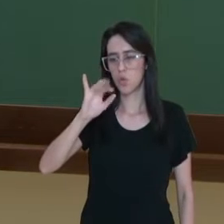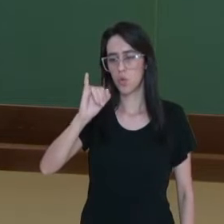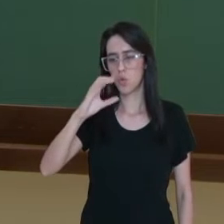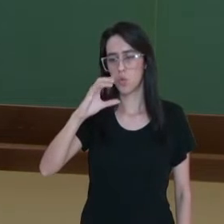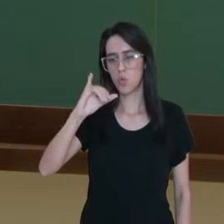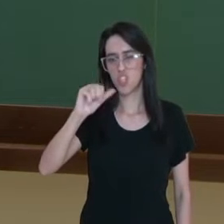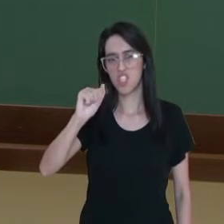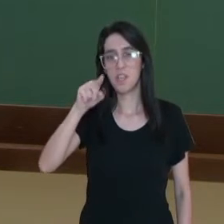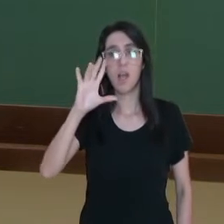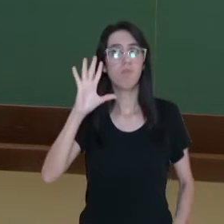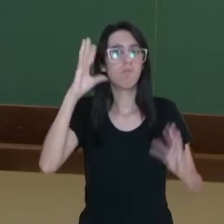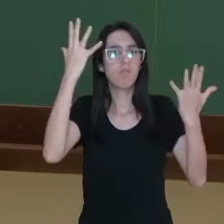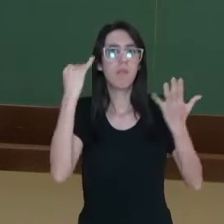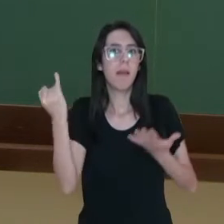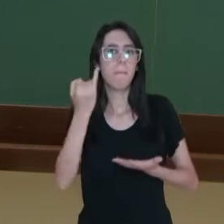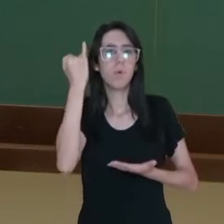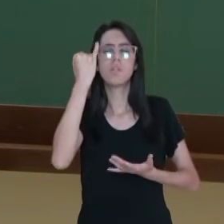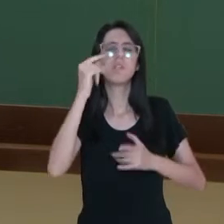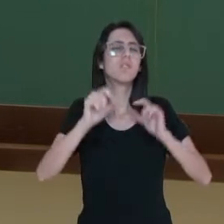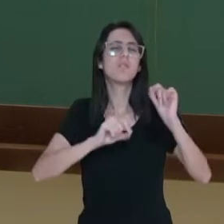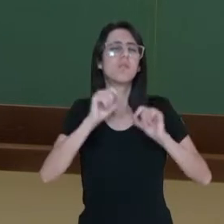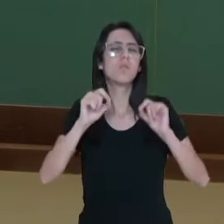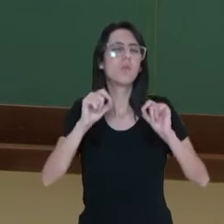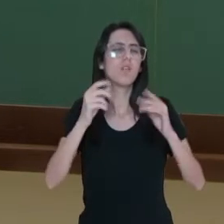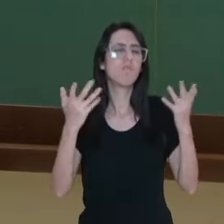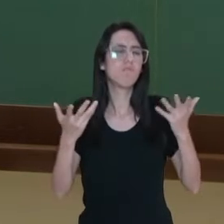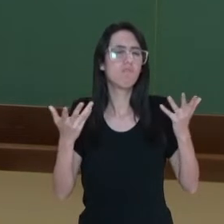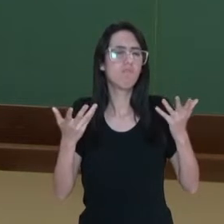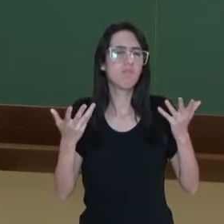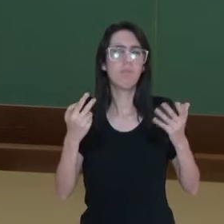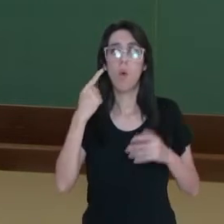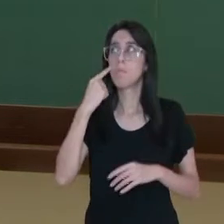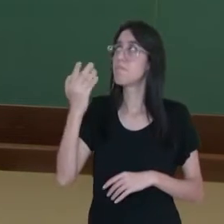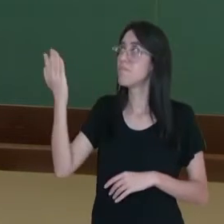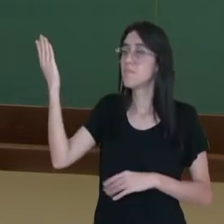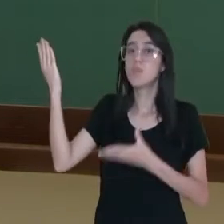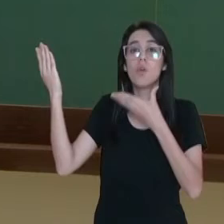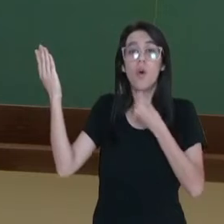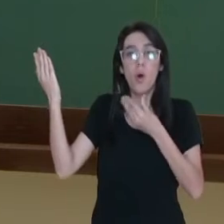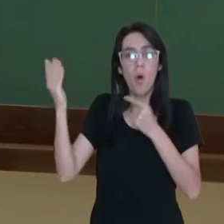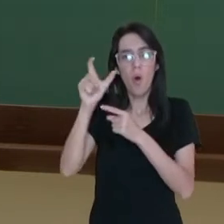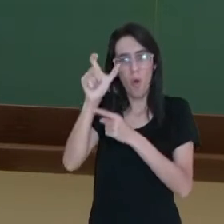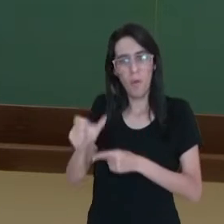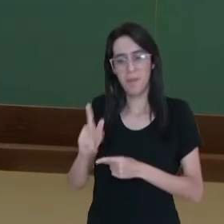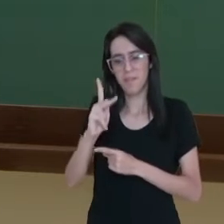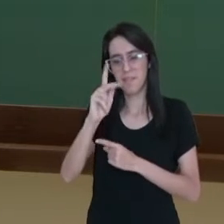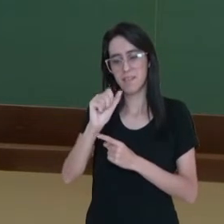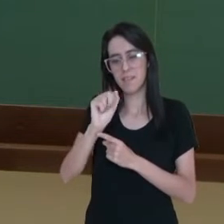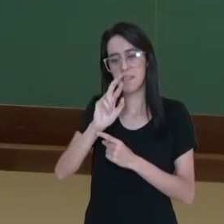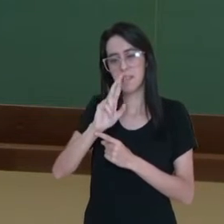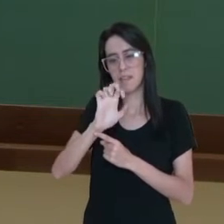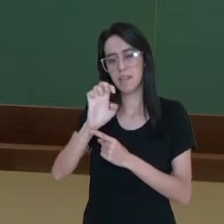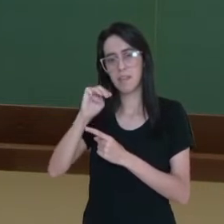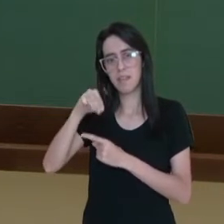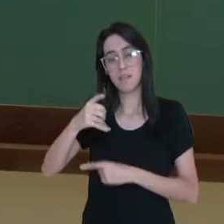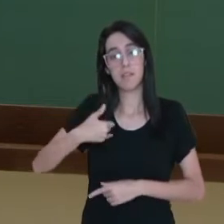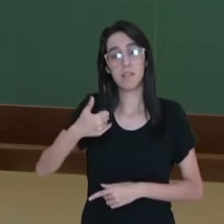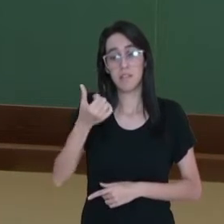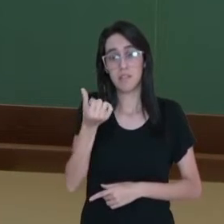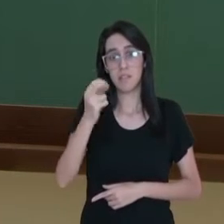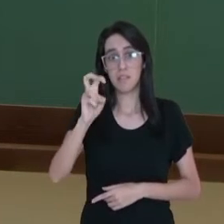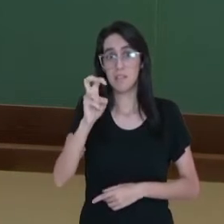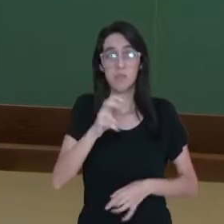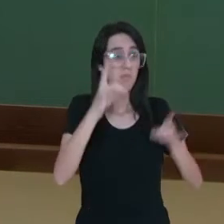importante. Então, qual é o fato que gerou essa notícia? Então, o fato do carpinteiro Karen, de 65 anos, ter deixado tudo